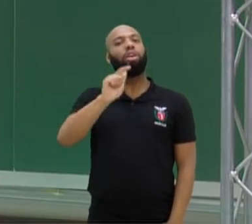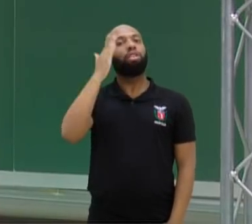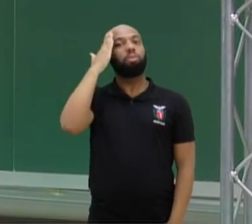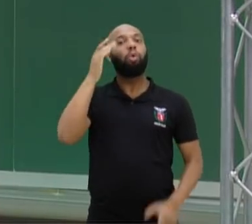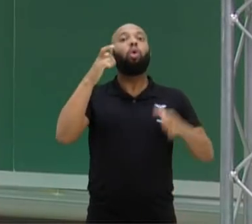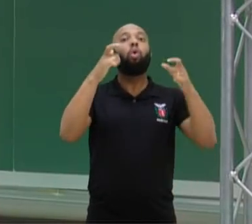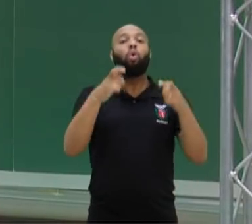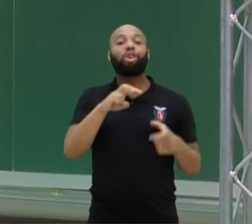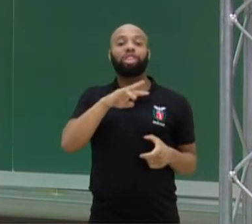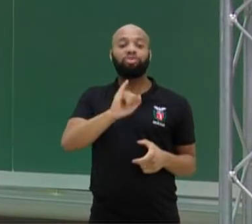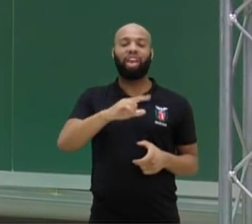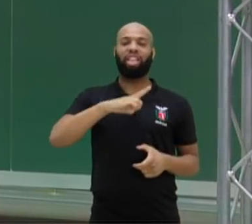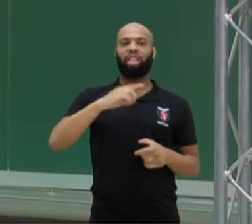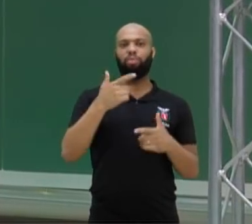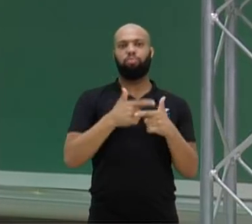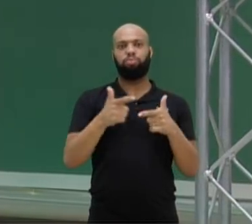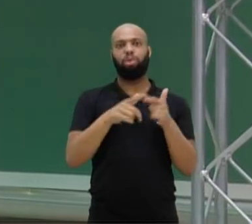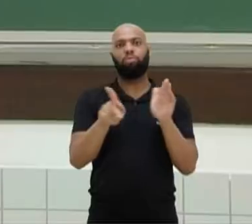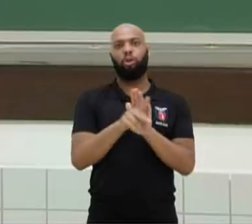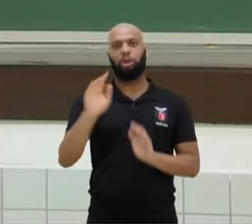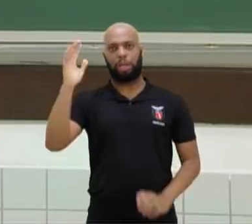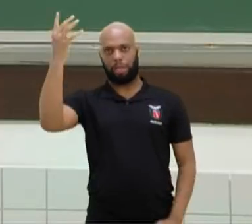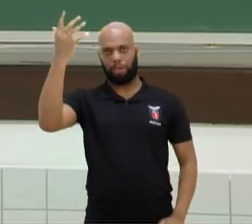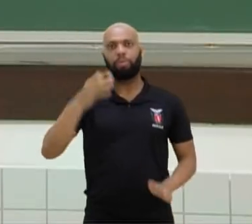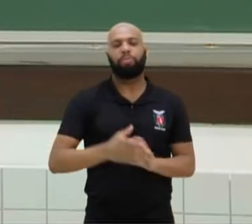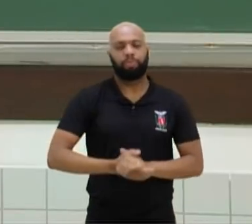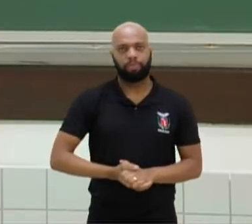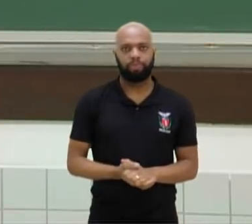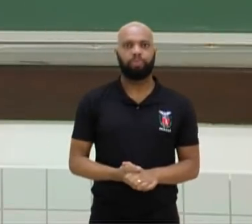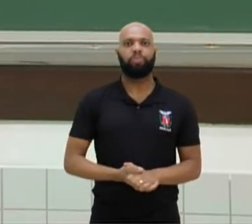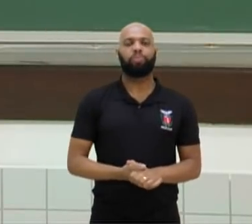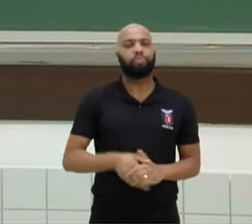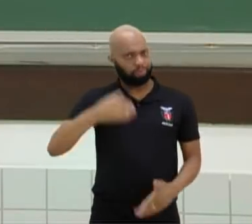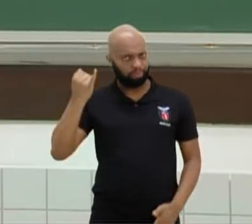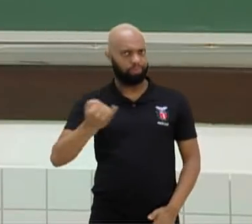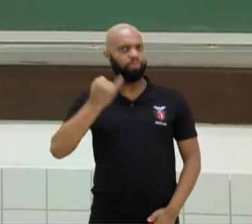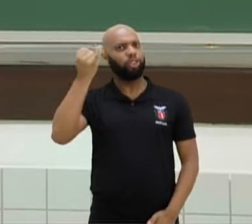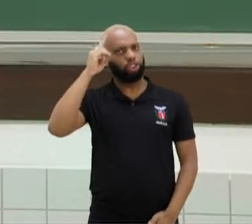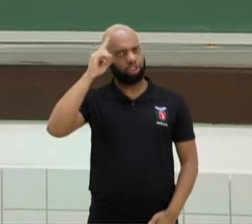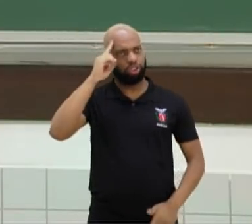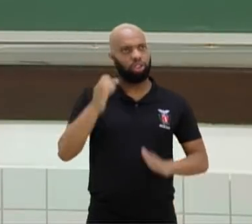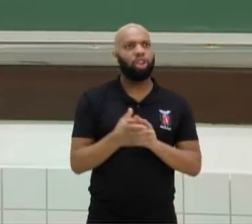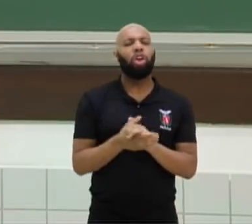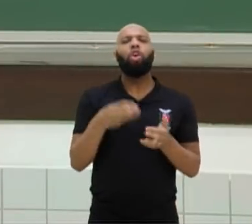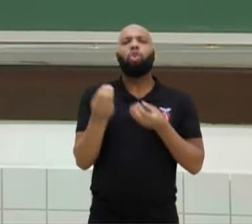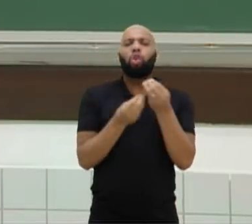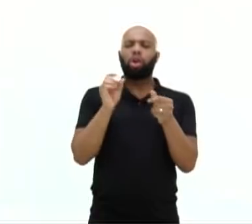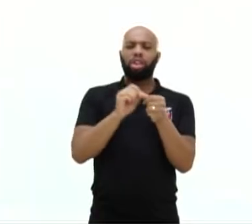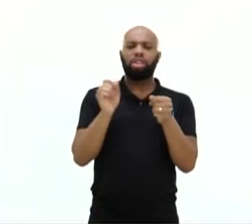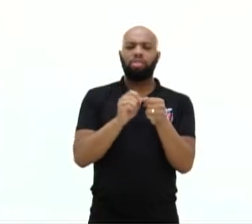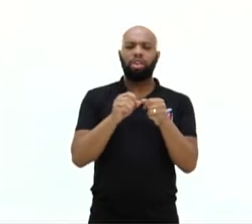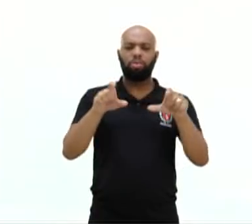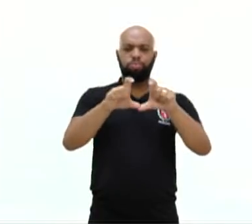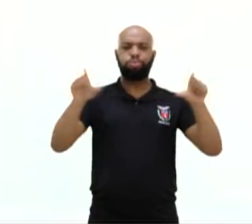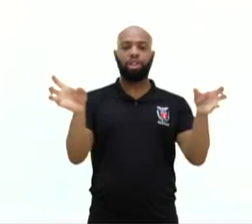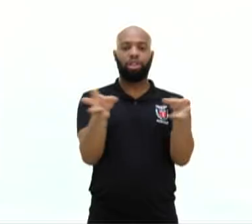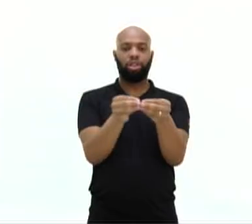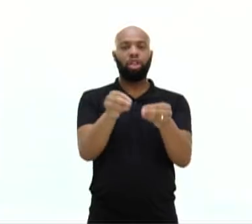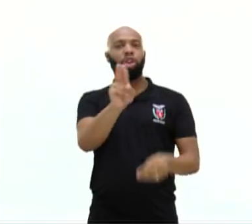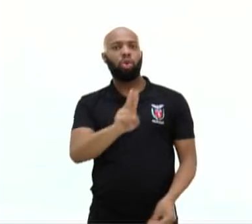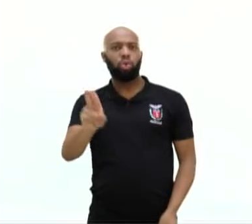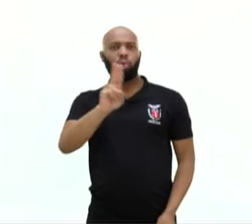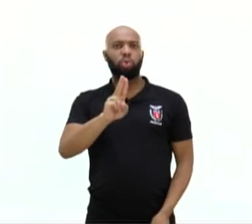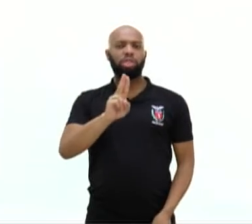onde é o epicentro, né? Isso é muito importante na nossa vida no dia a dia. Muito bem. Como é construída a equação reduzida? É utilizada para determinar